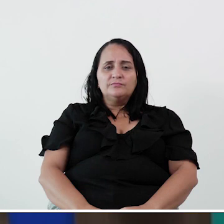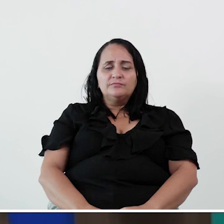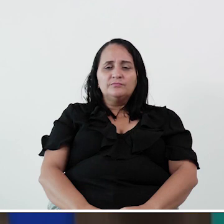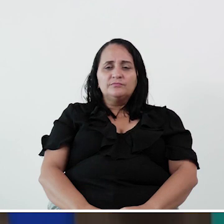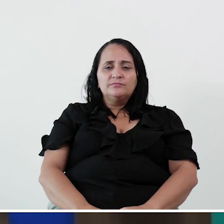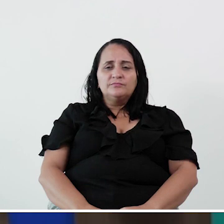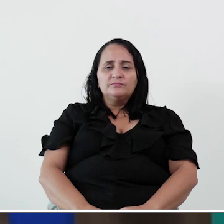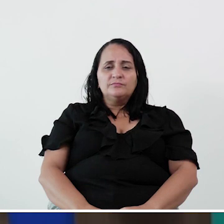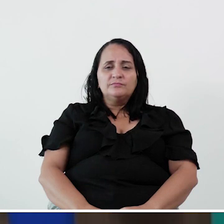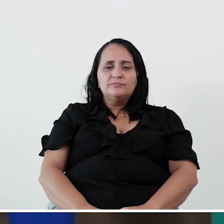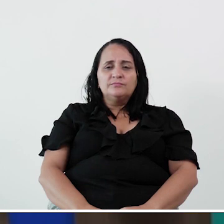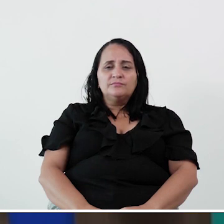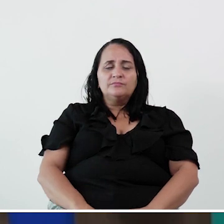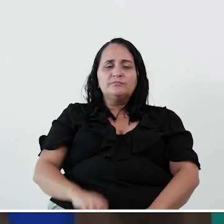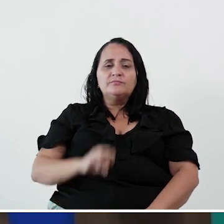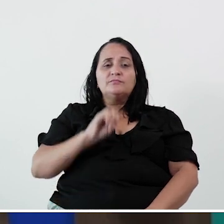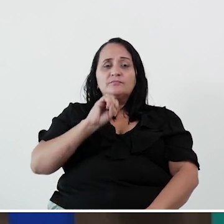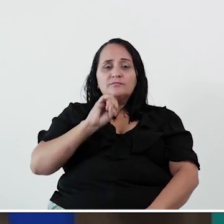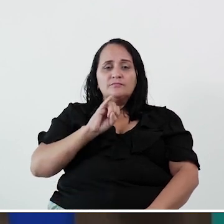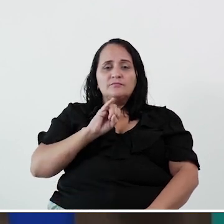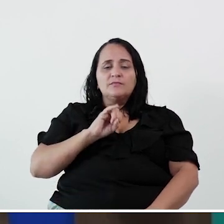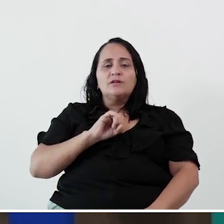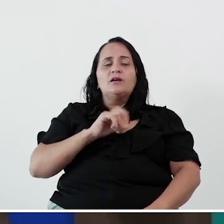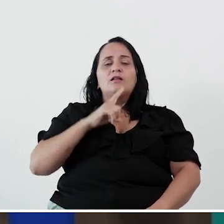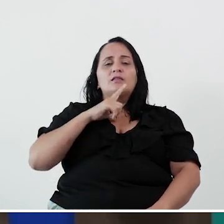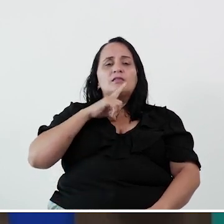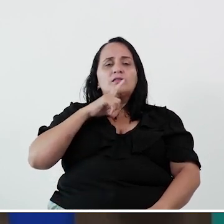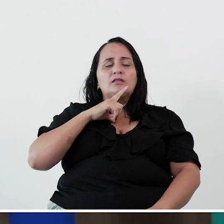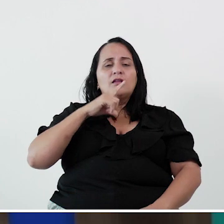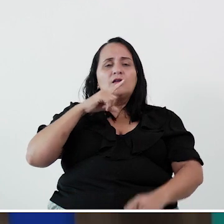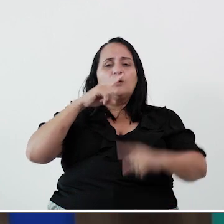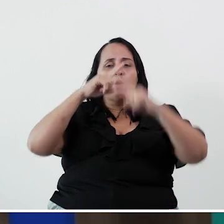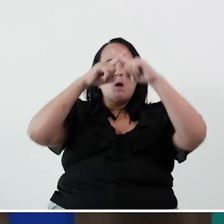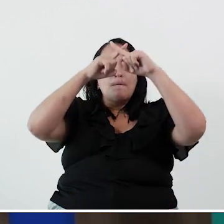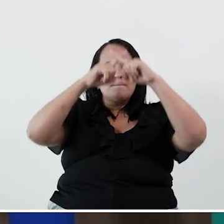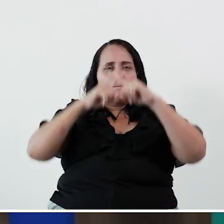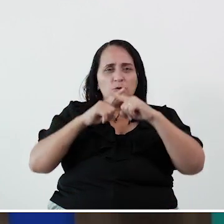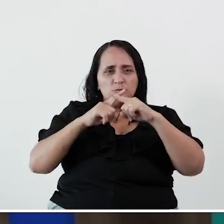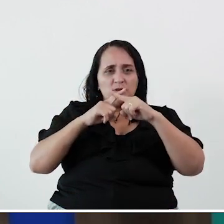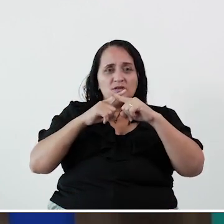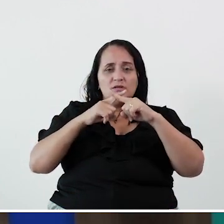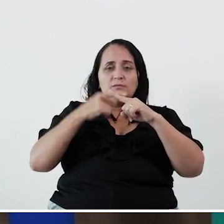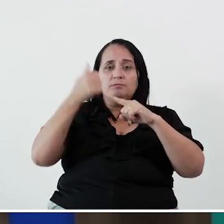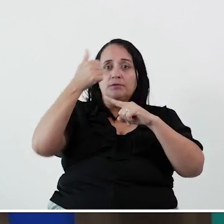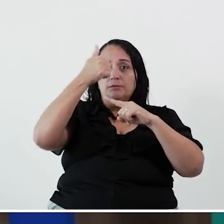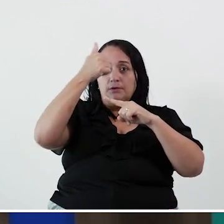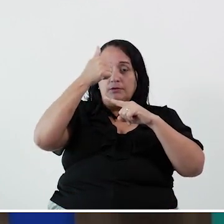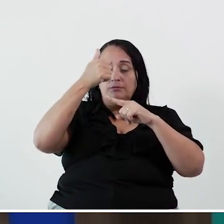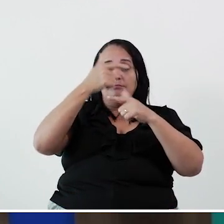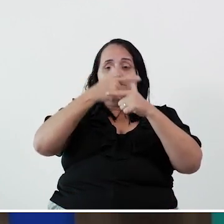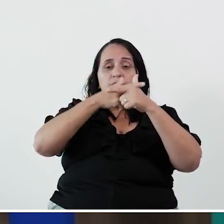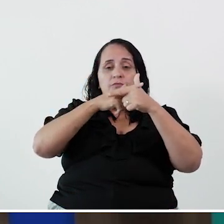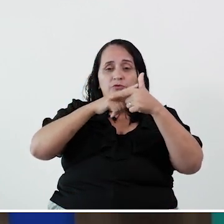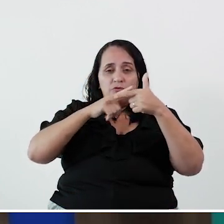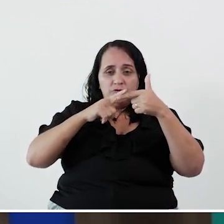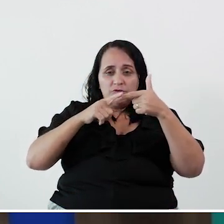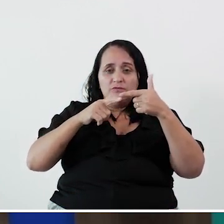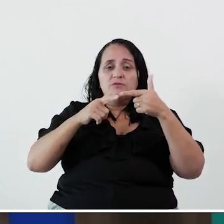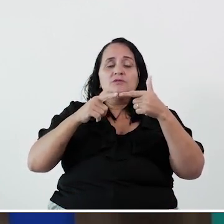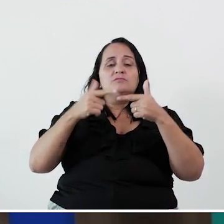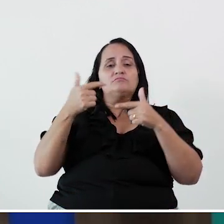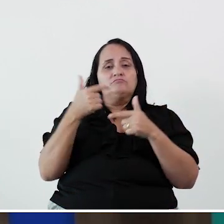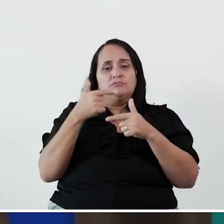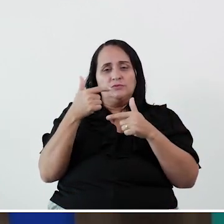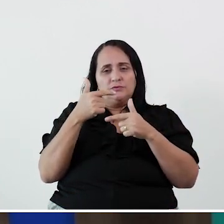Bom, mas se eu tiver também dentro dessa operação, dessa expressão numérica, eu